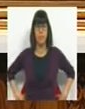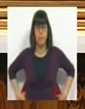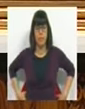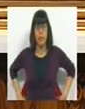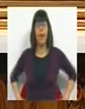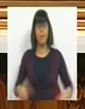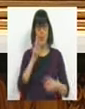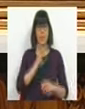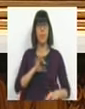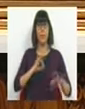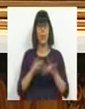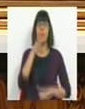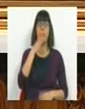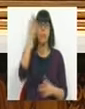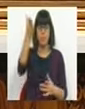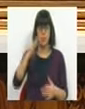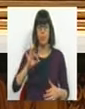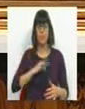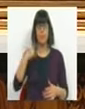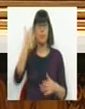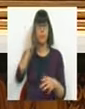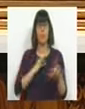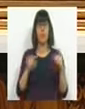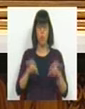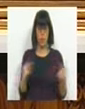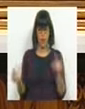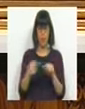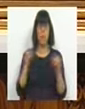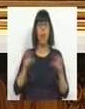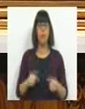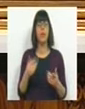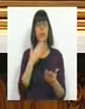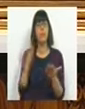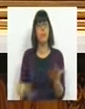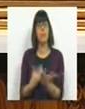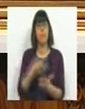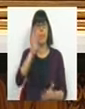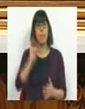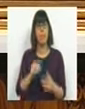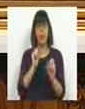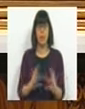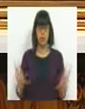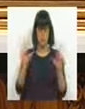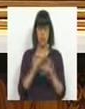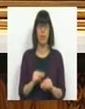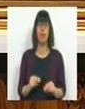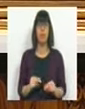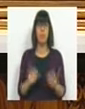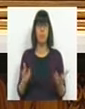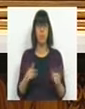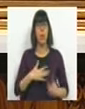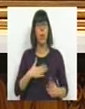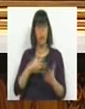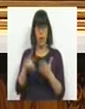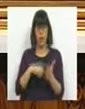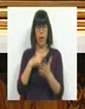Excelentíssimo Sr. Presidente, senhoras e senhores deputados. O debate de hoje, promovido pelo PS, traz-nos uma inovação. Não